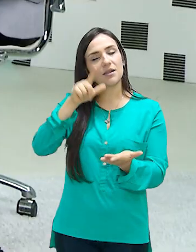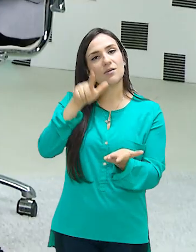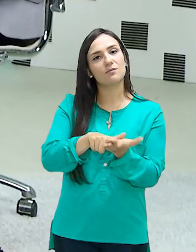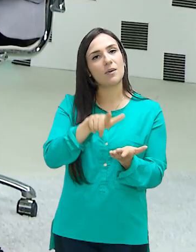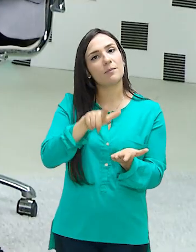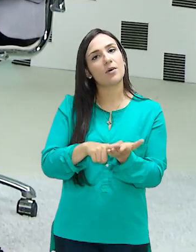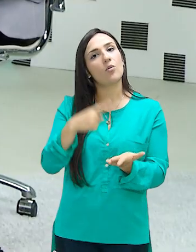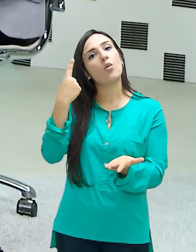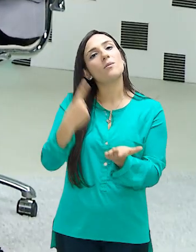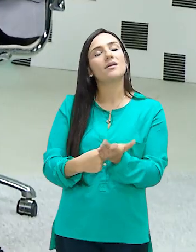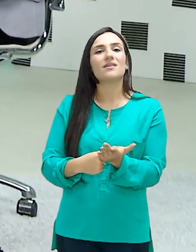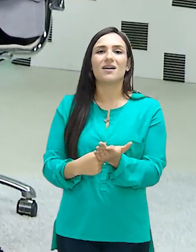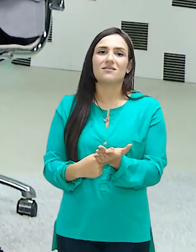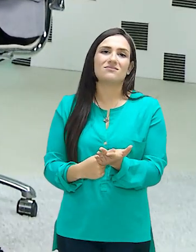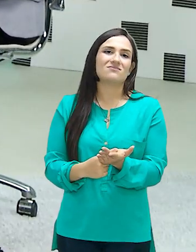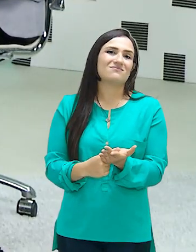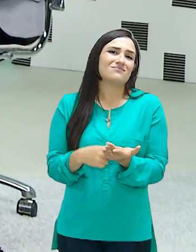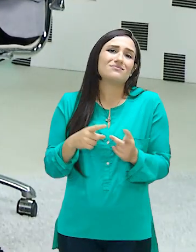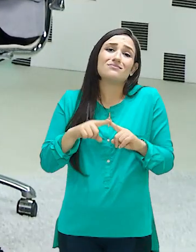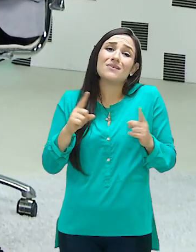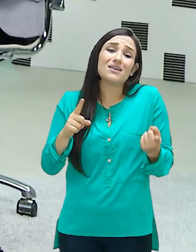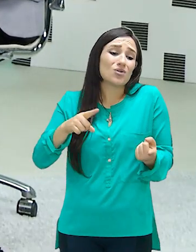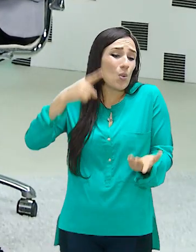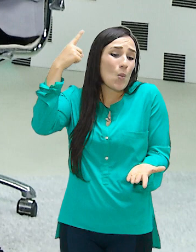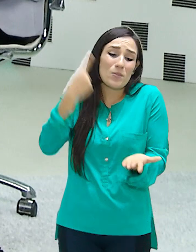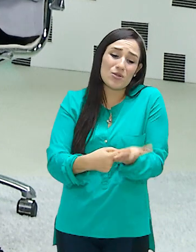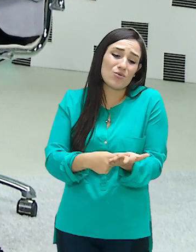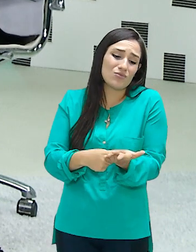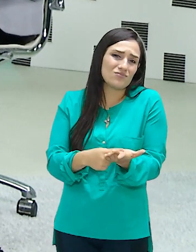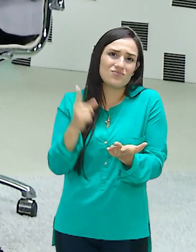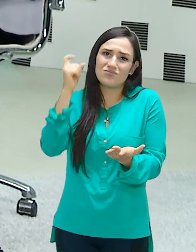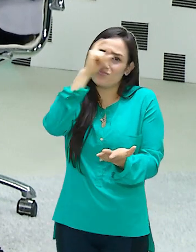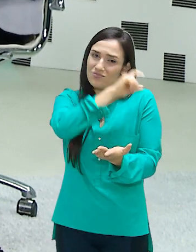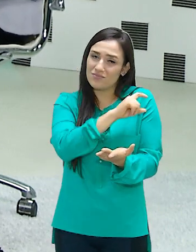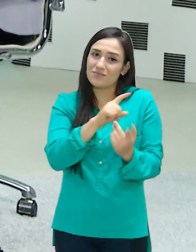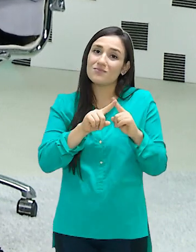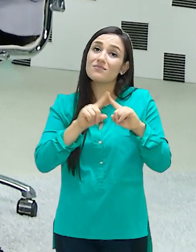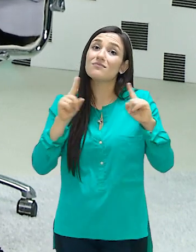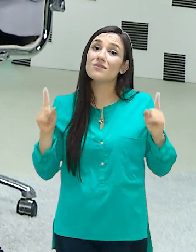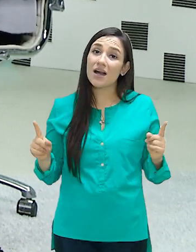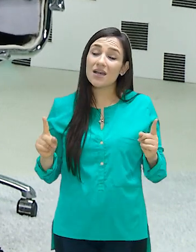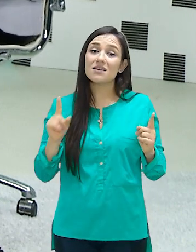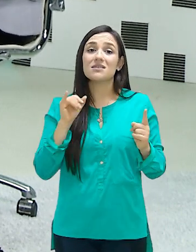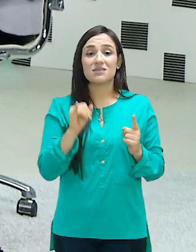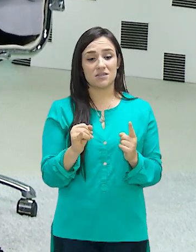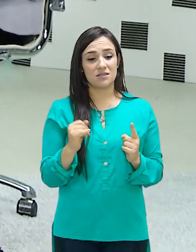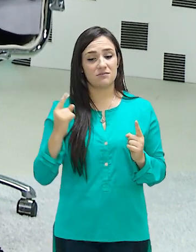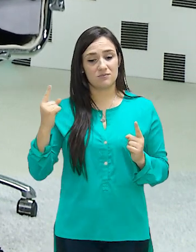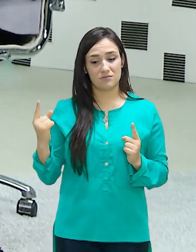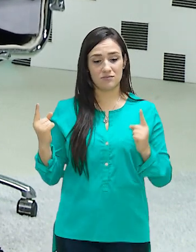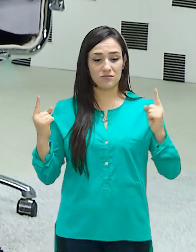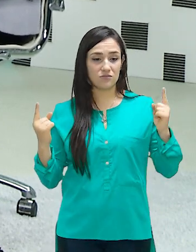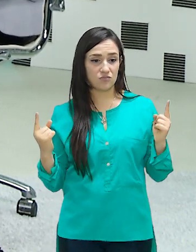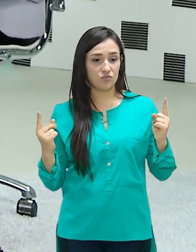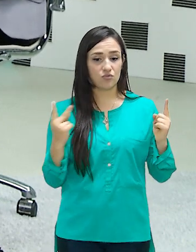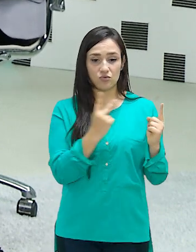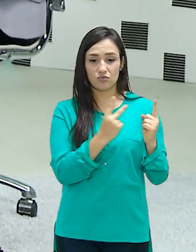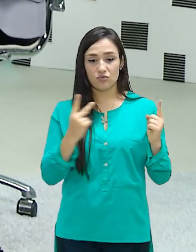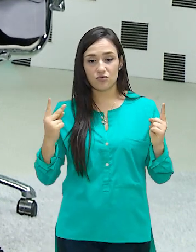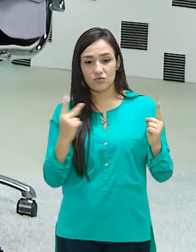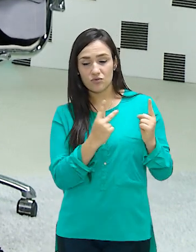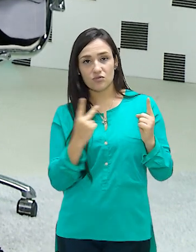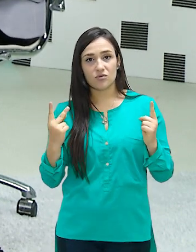E anular um acordo não tem como. É muito difícil. Mas se eles ali tivessem feito